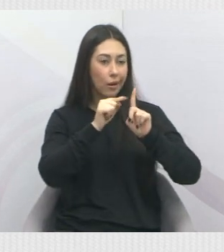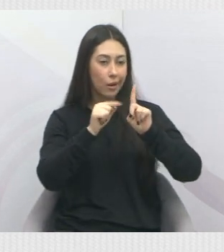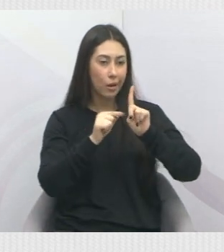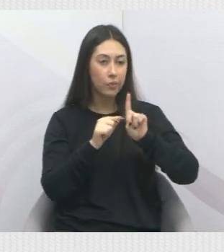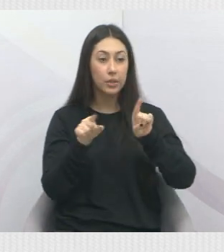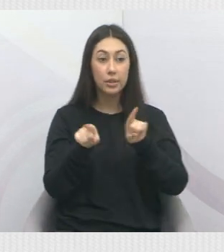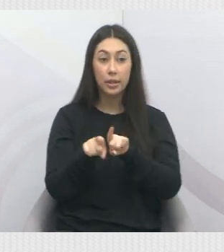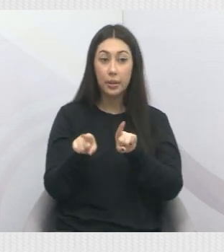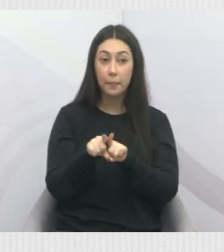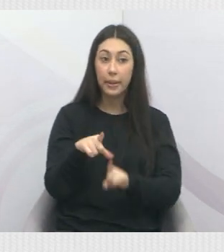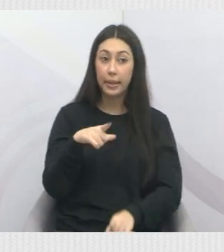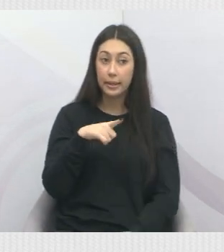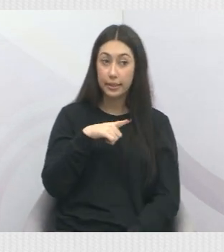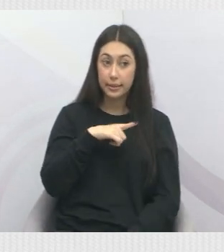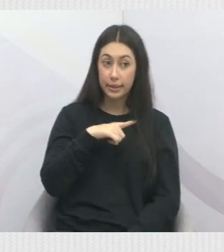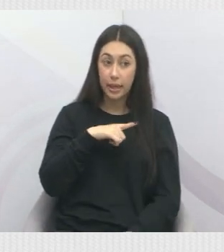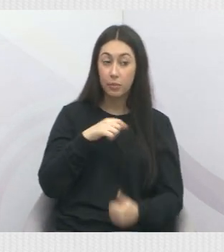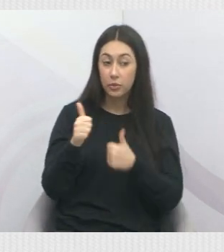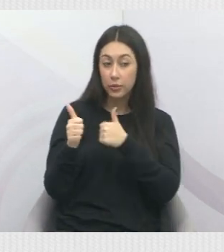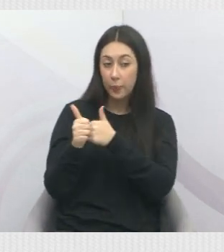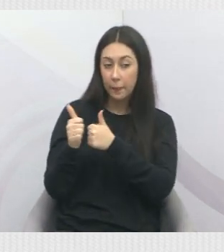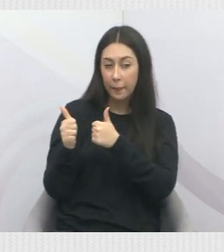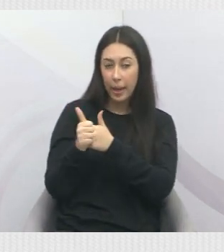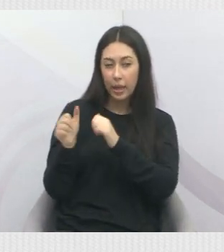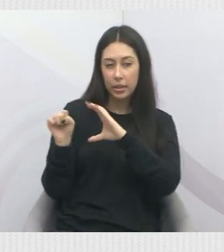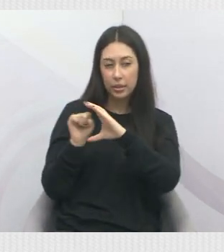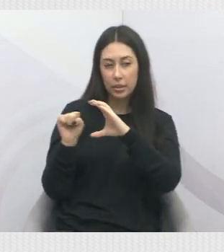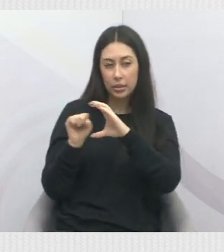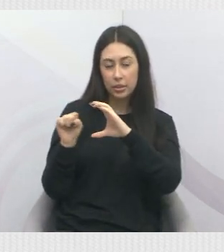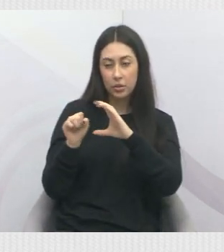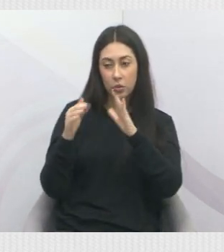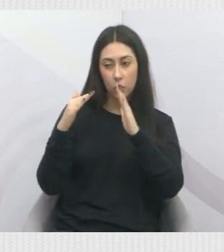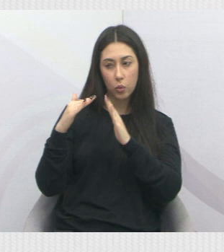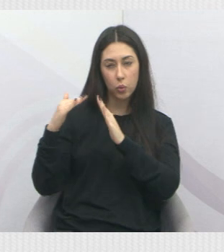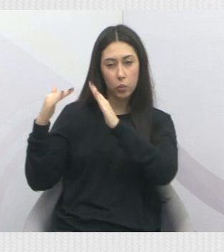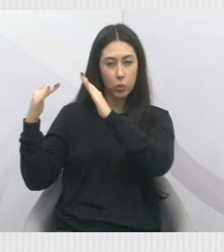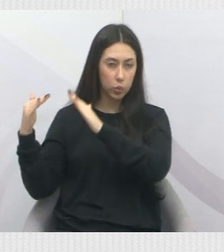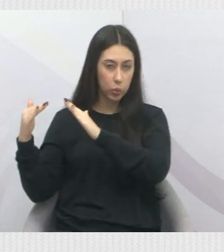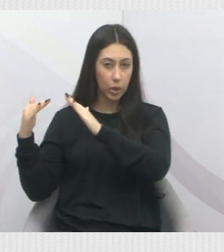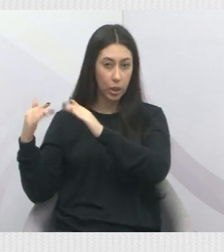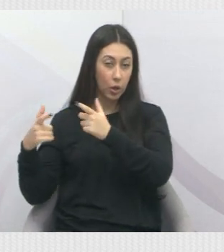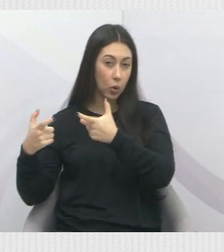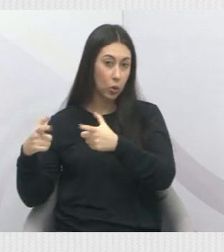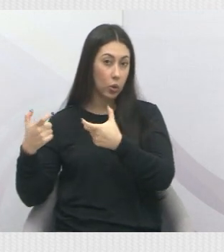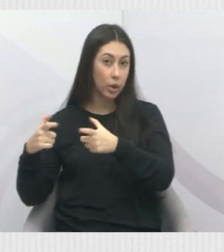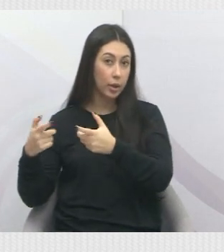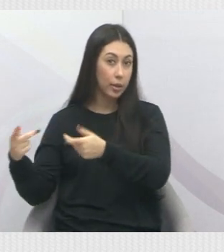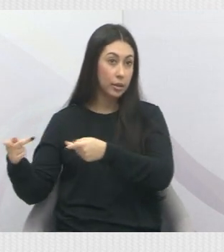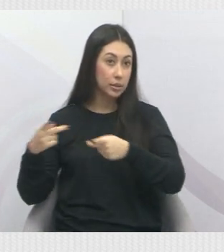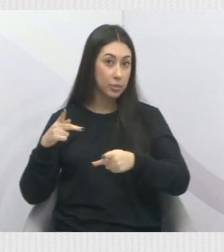também, ao lado da Santa Casa, o PA Covid e o SAMU.